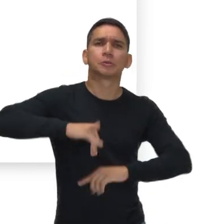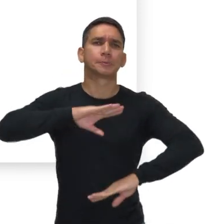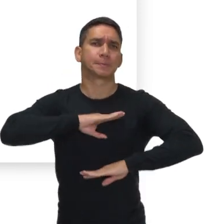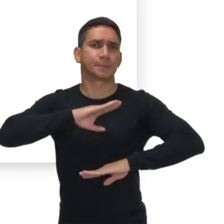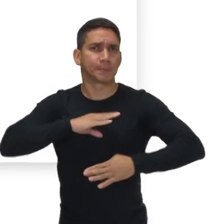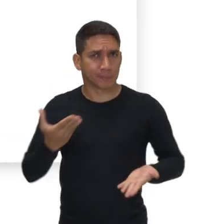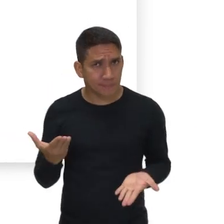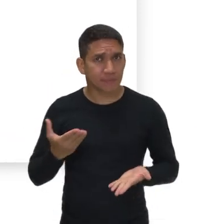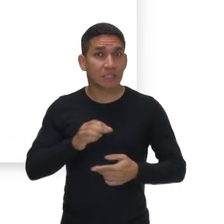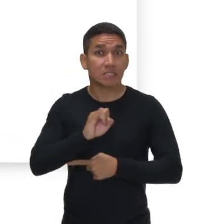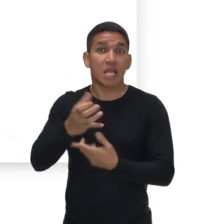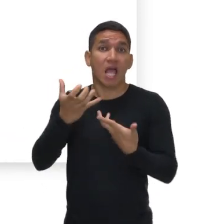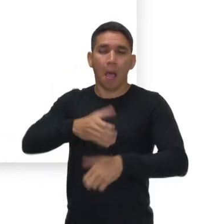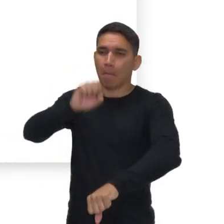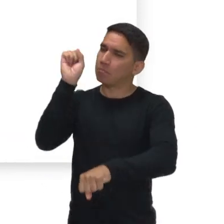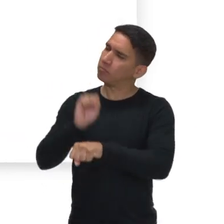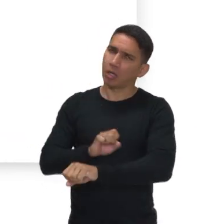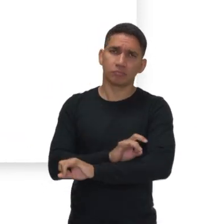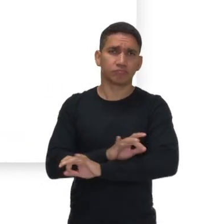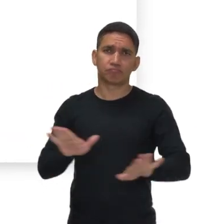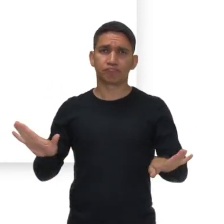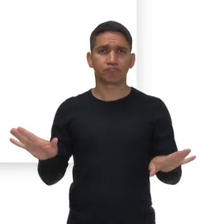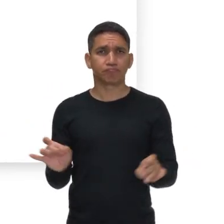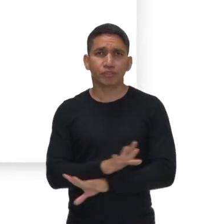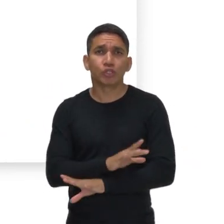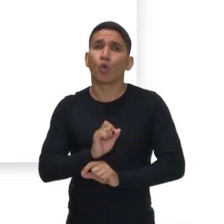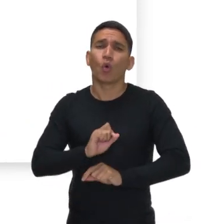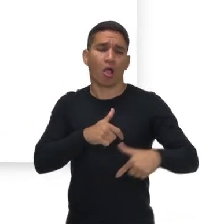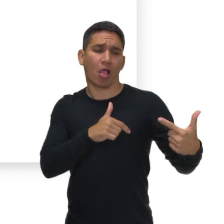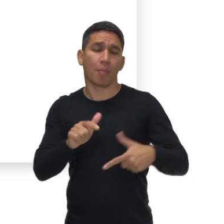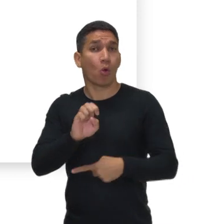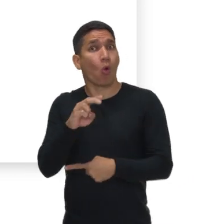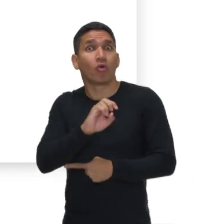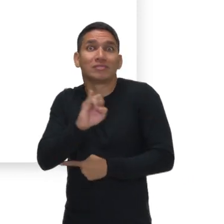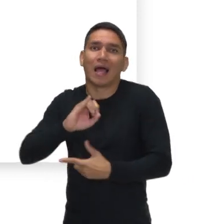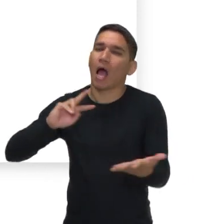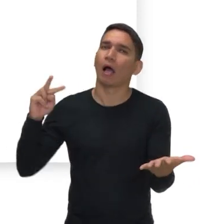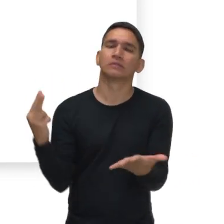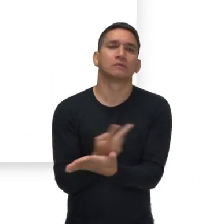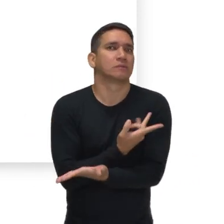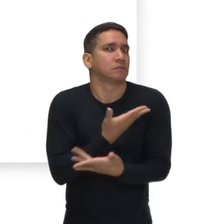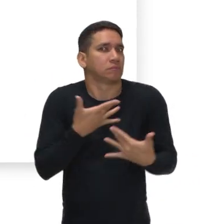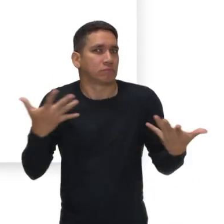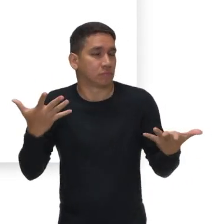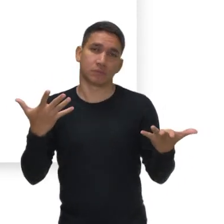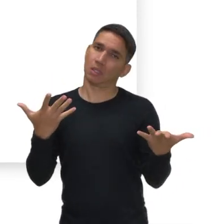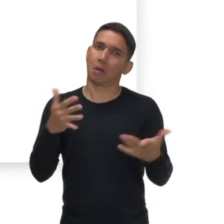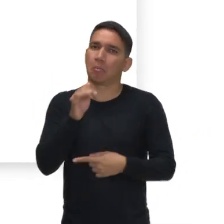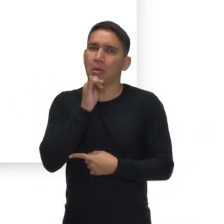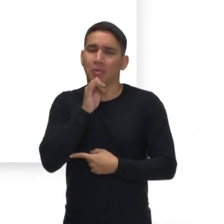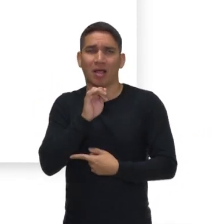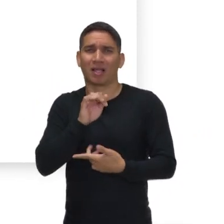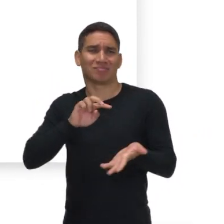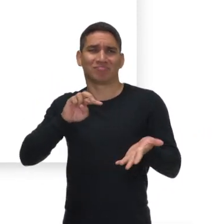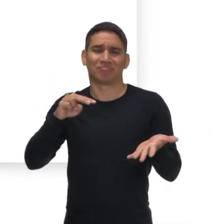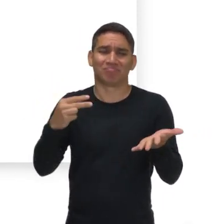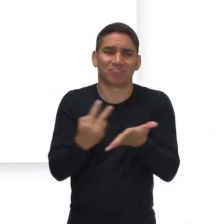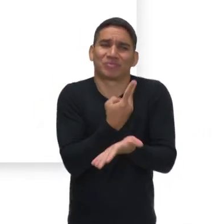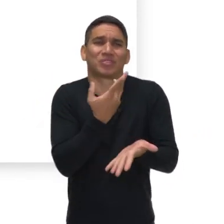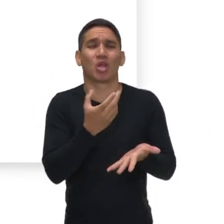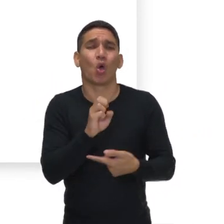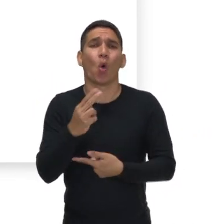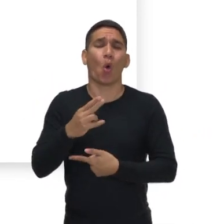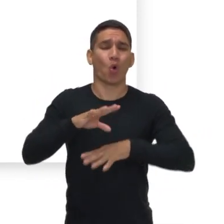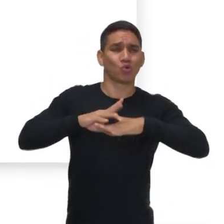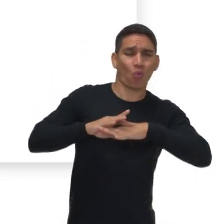no futuro, quando quiser parar de trabalhar, ou até mesmo se alguma eventualidade acontecer, como um acidente